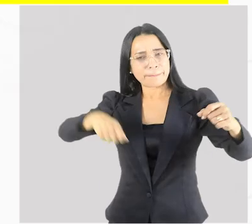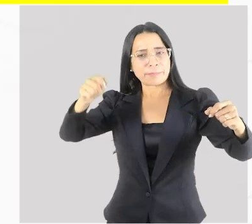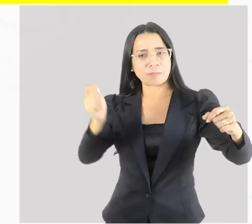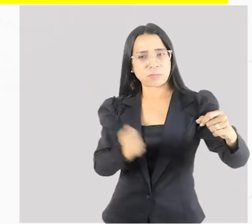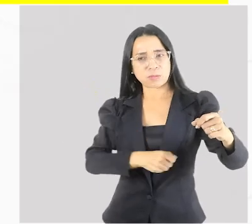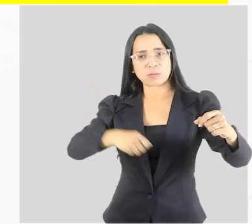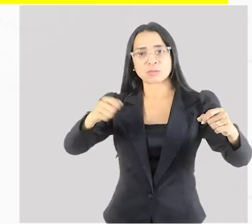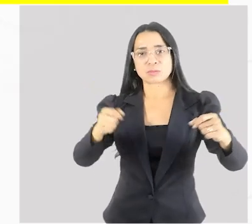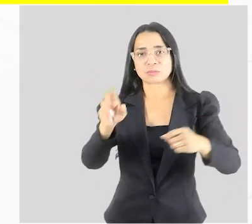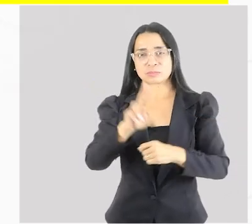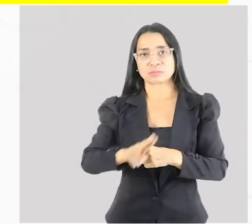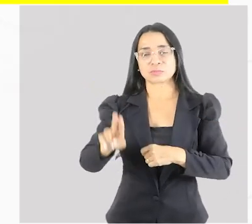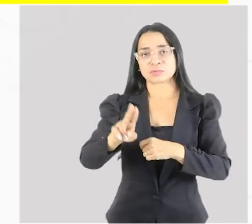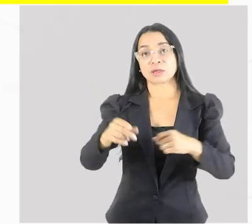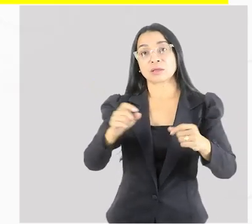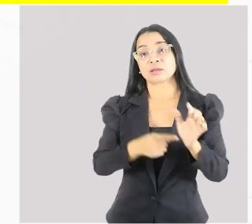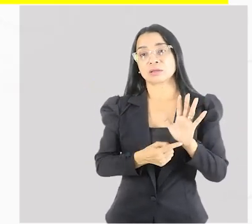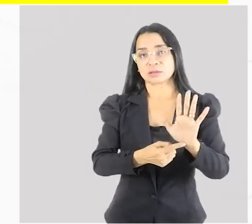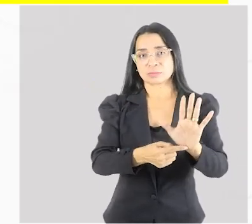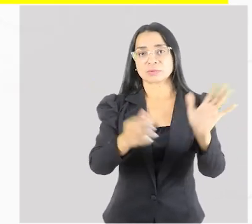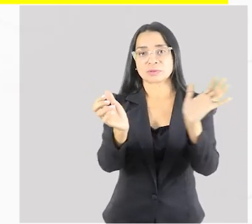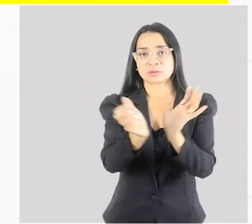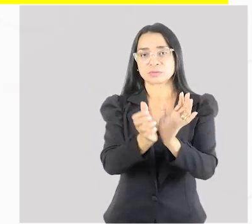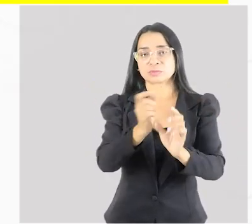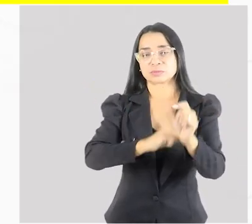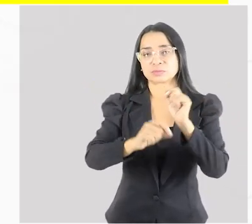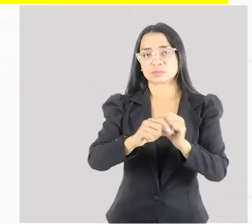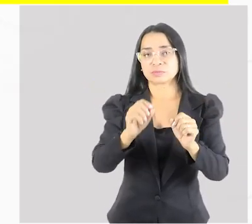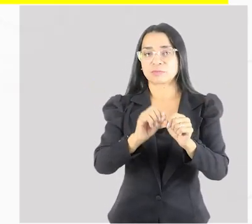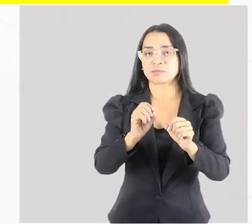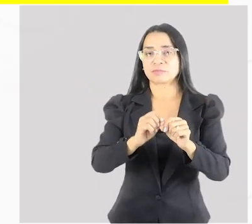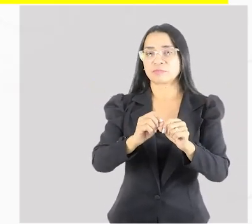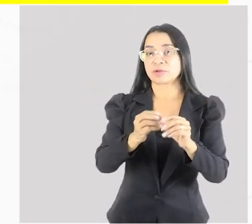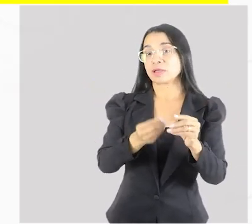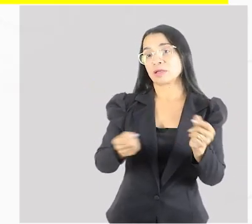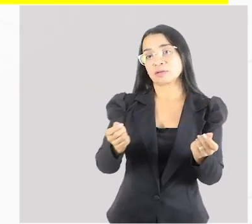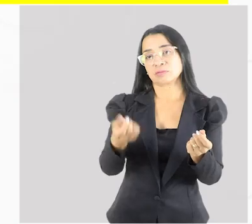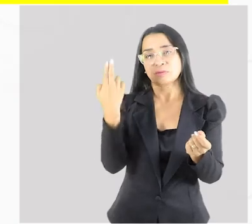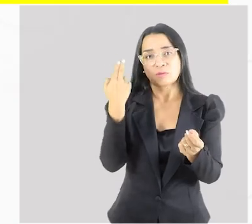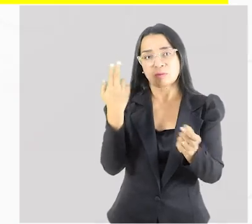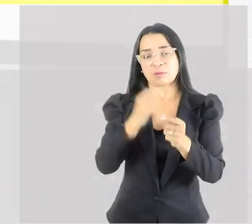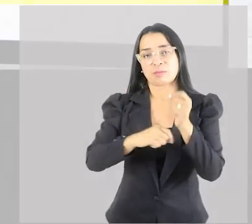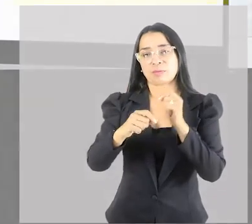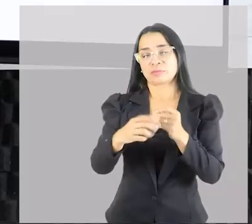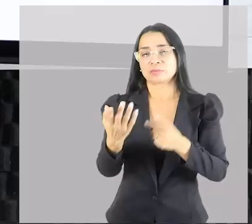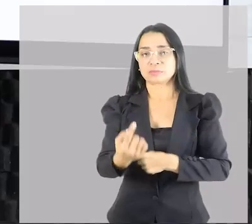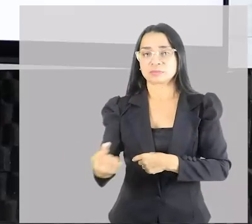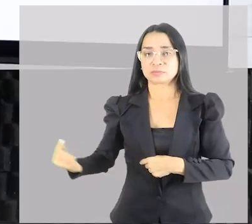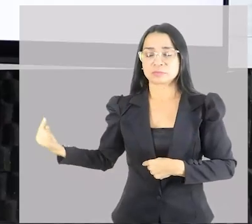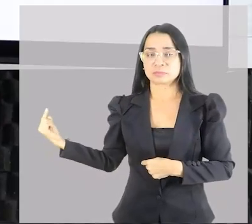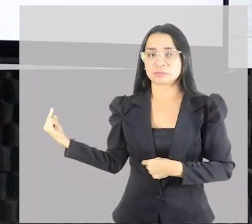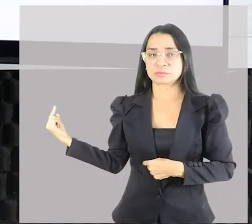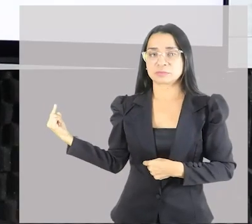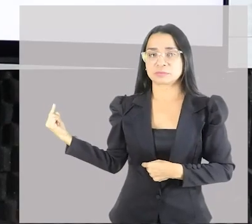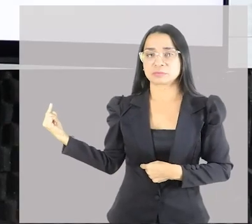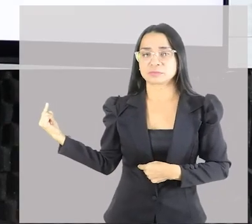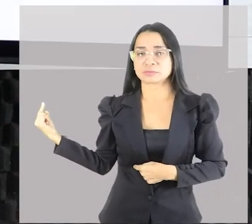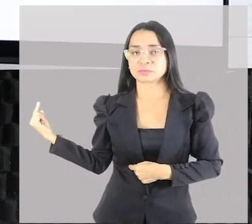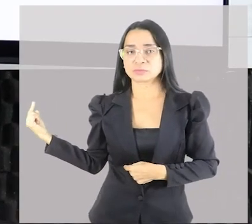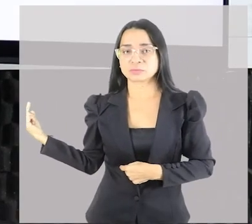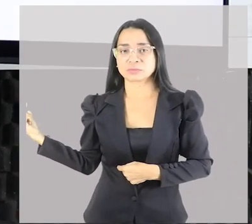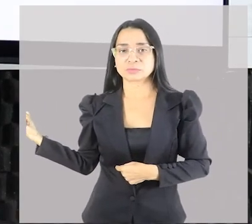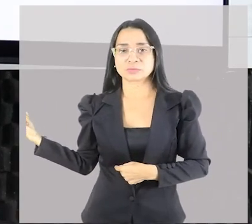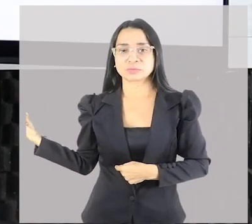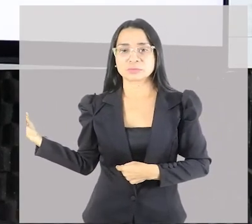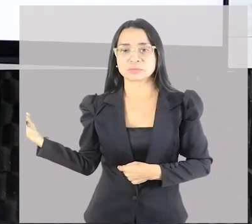São usados em apresentações dos grupos, são rústicos, feitos à mão, arrochados na corda, e os panderitos, que seriam esses